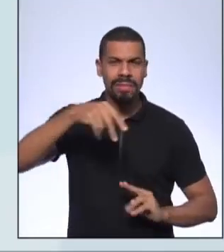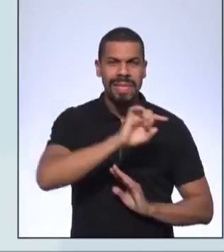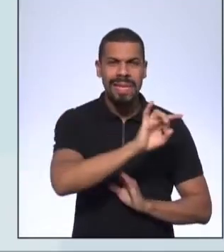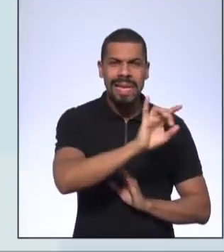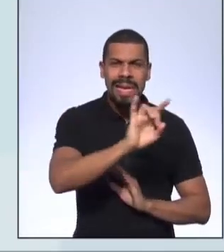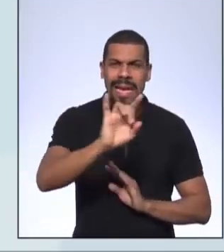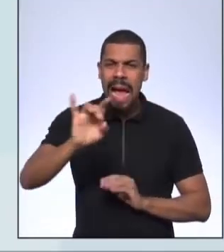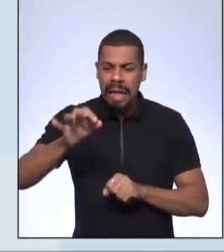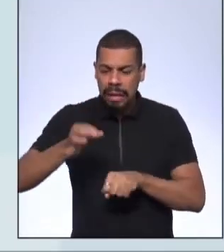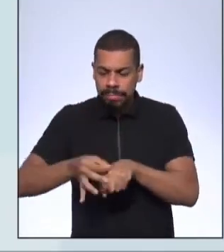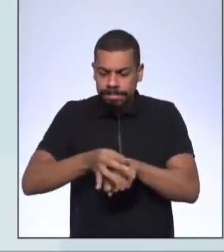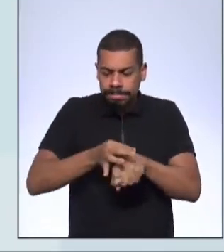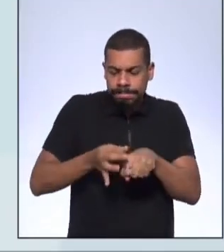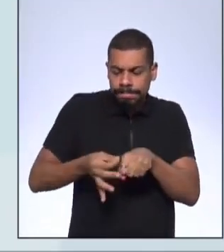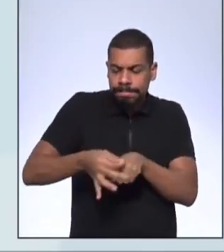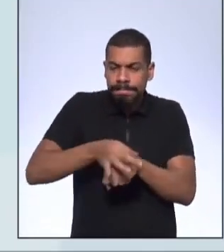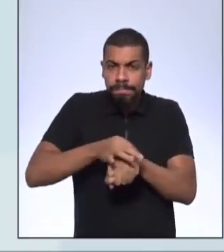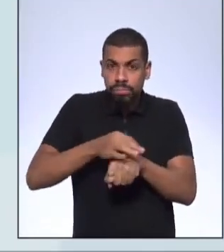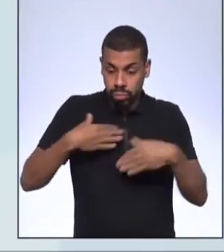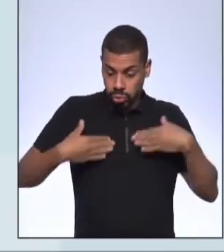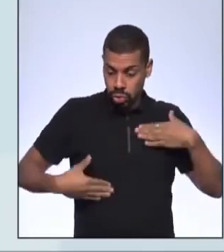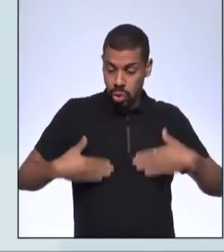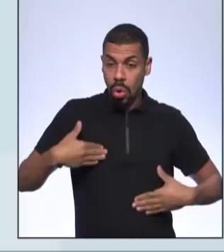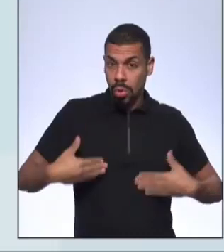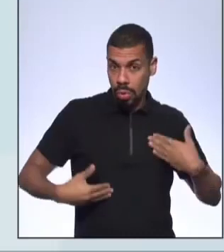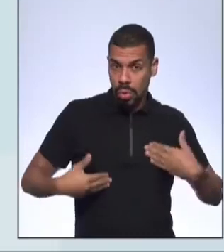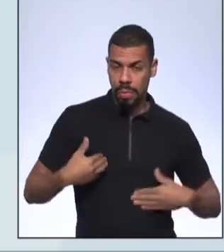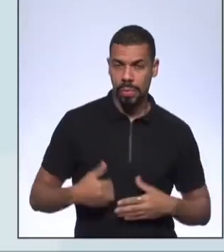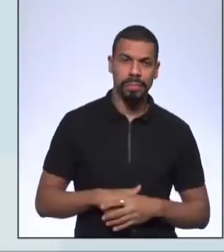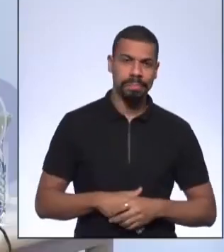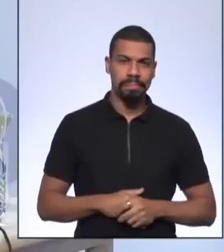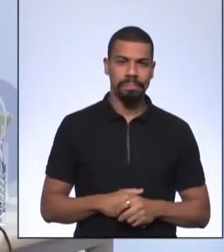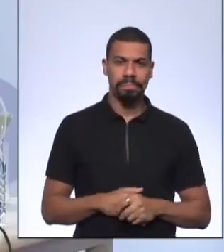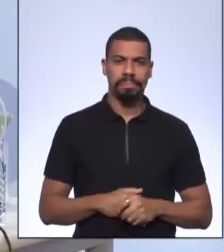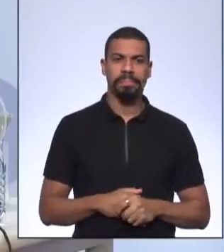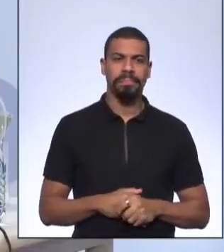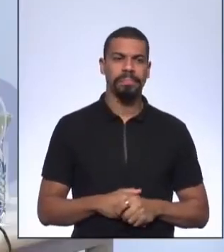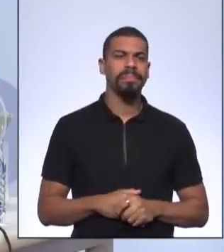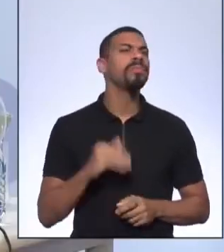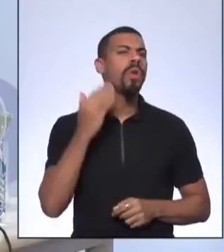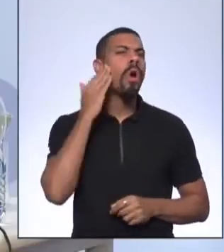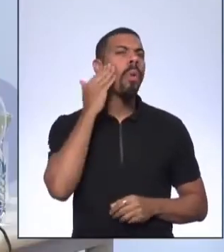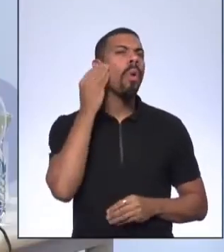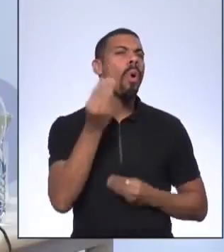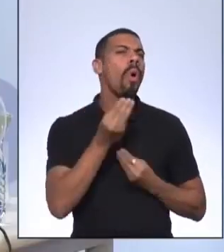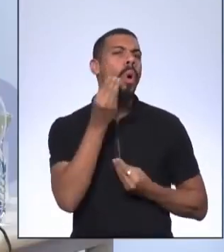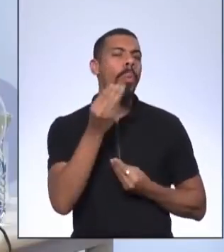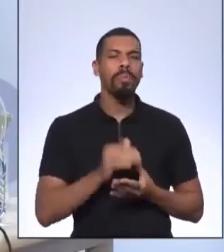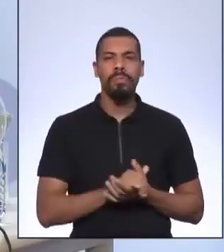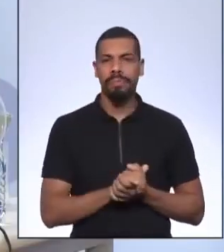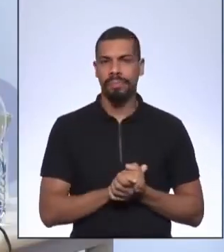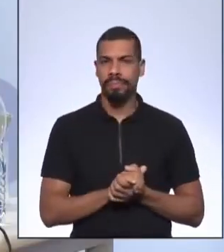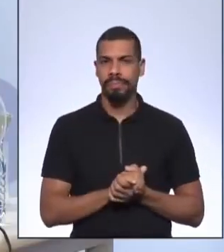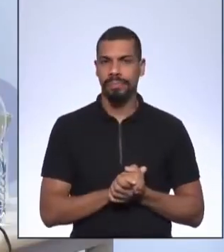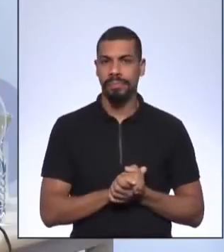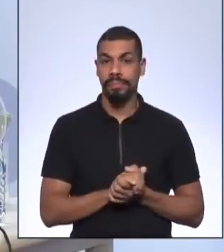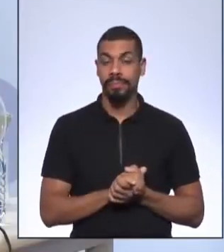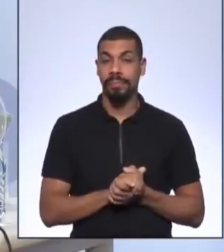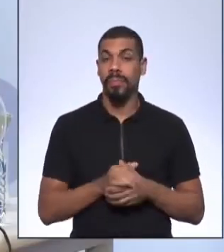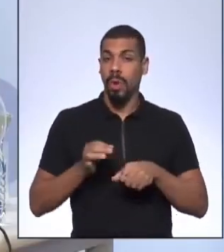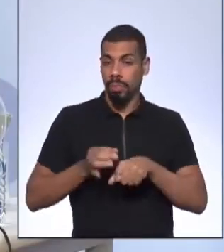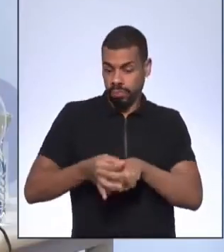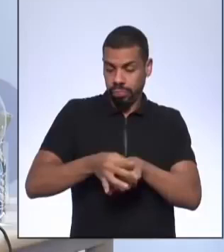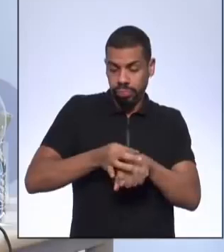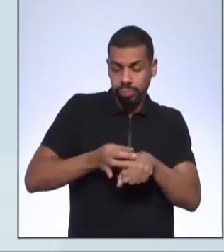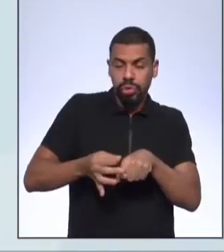cada célula do nosso corpo. Ok? Então vamos lá. Vamos entender um pouquinho o ciclo celular. No ciclo celular, então,